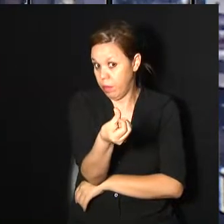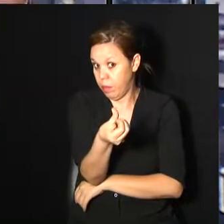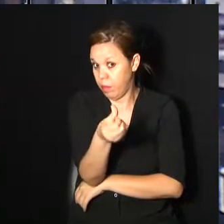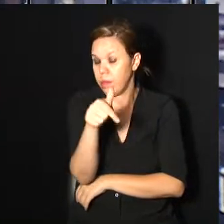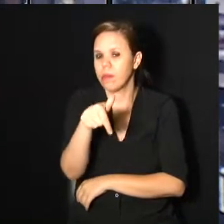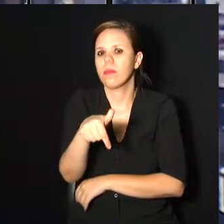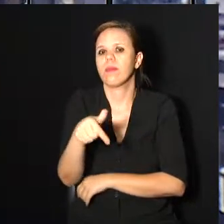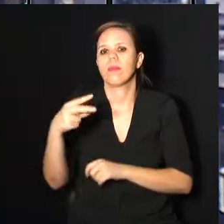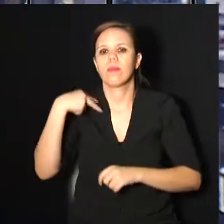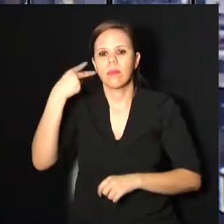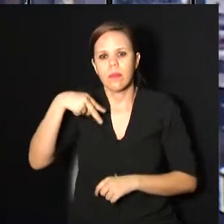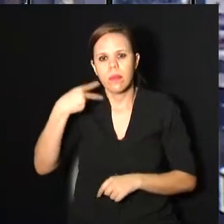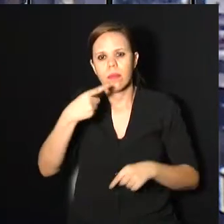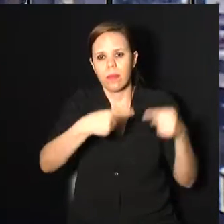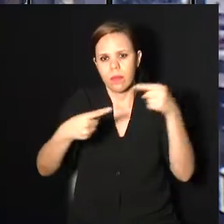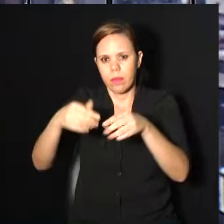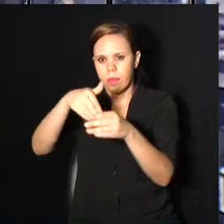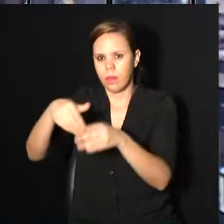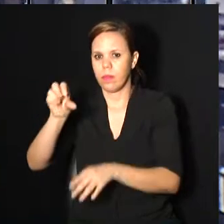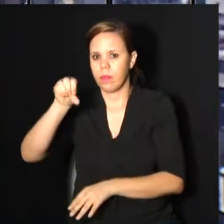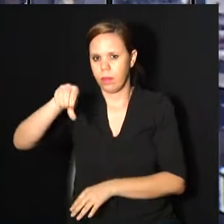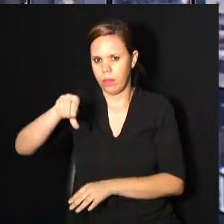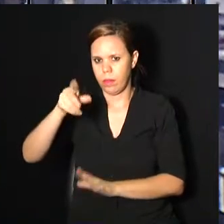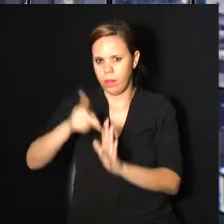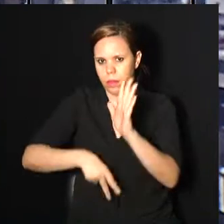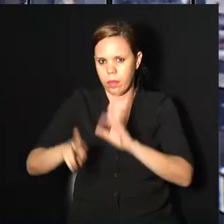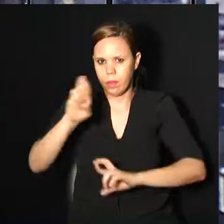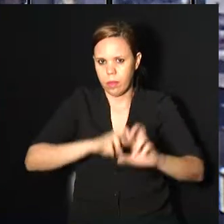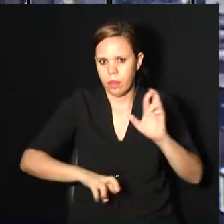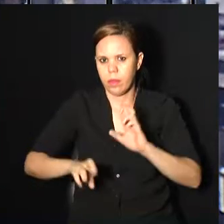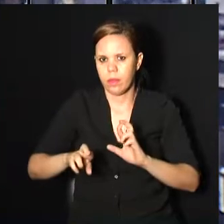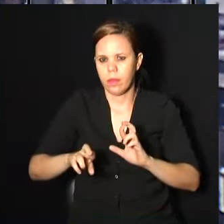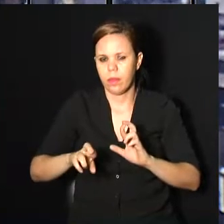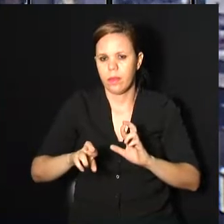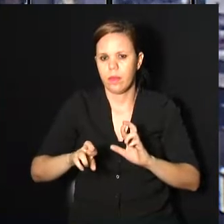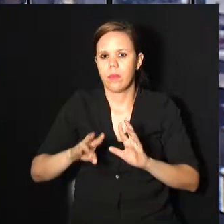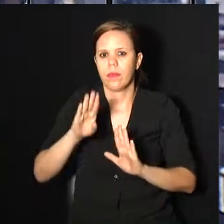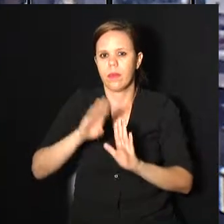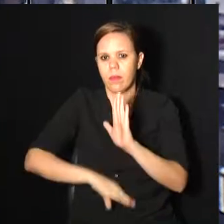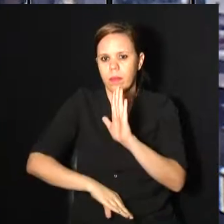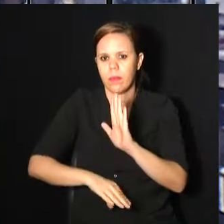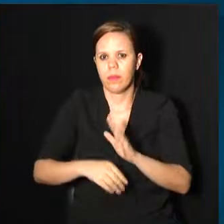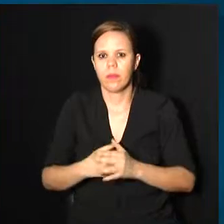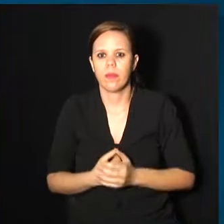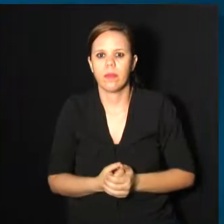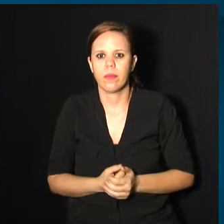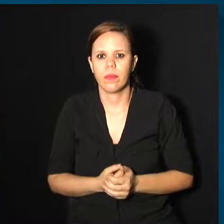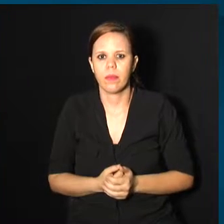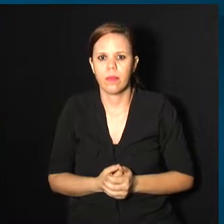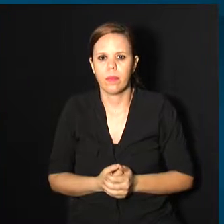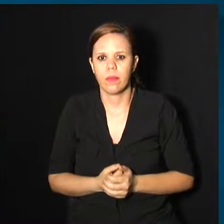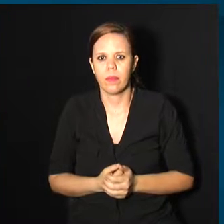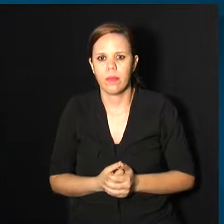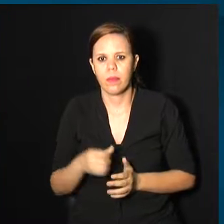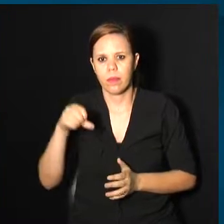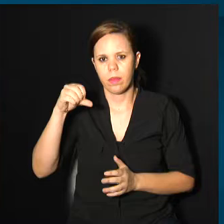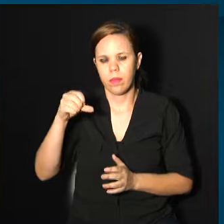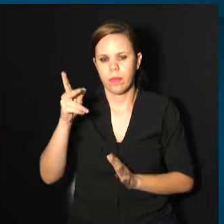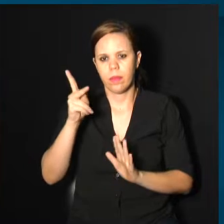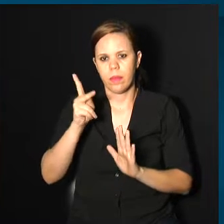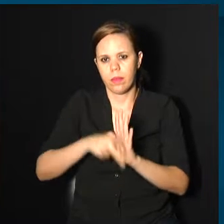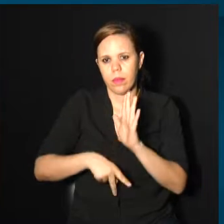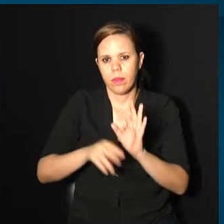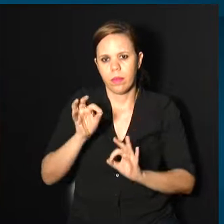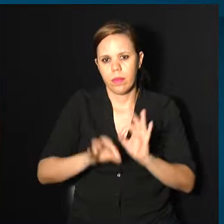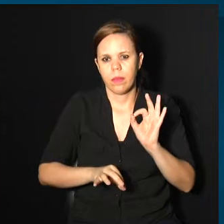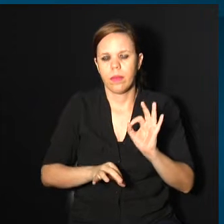vereadores discutiram e votaram 9 projetos. Confira agora o resultado completo da pauta. Dos 9 projetos que estavam